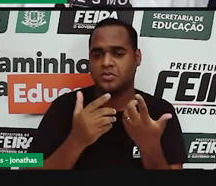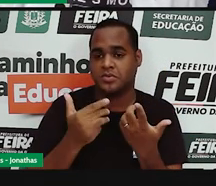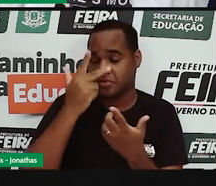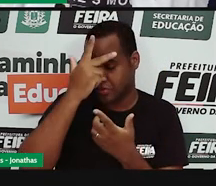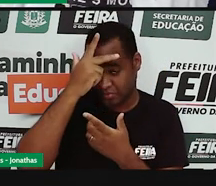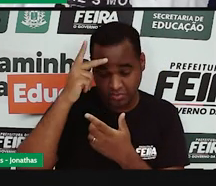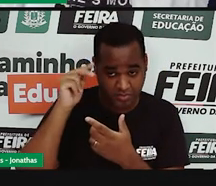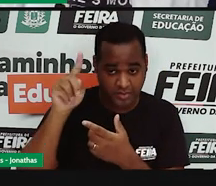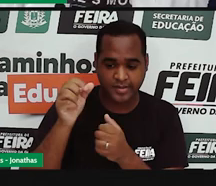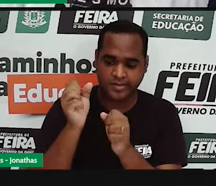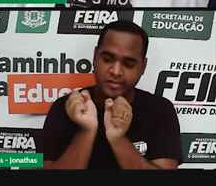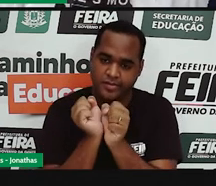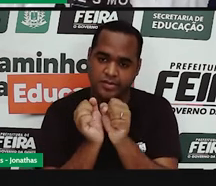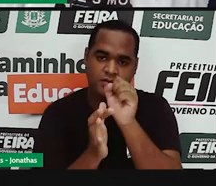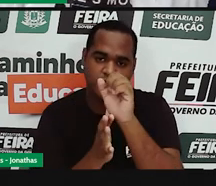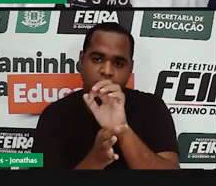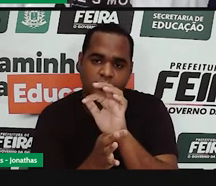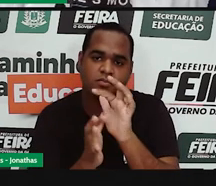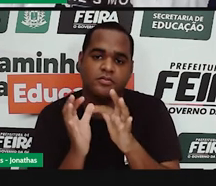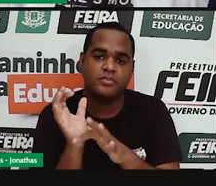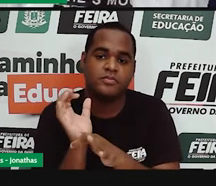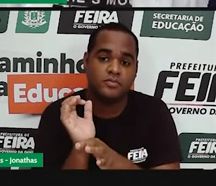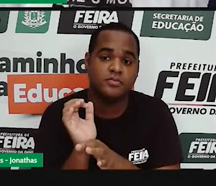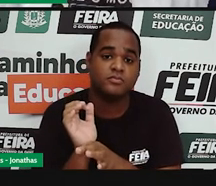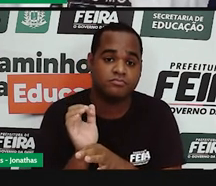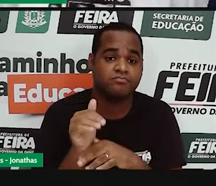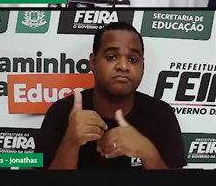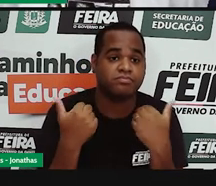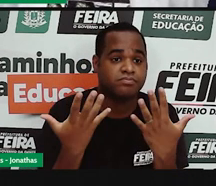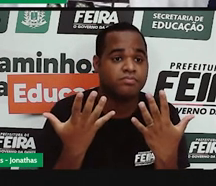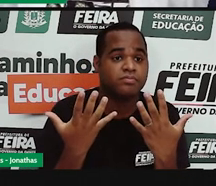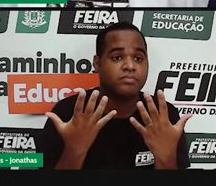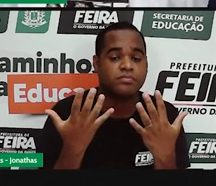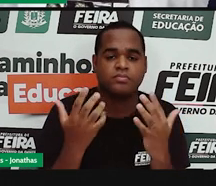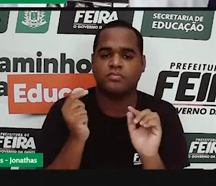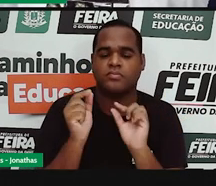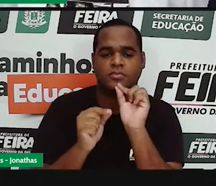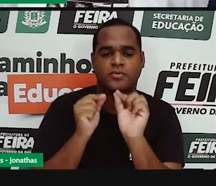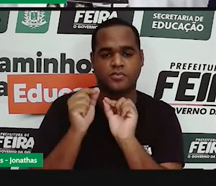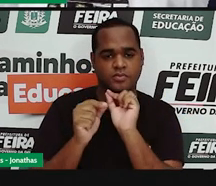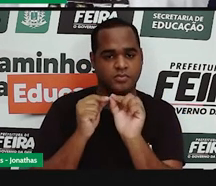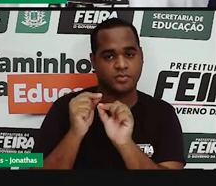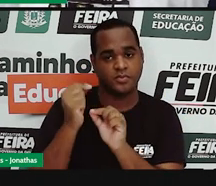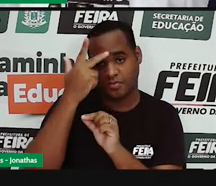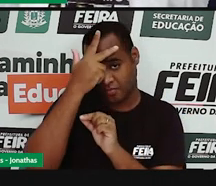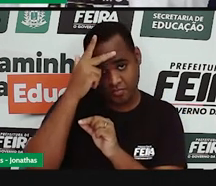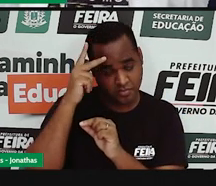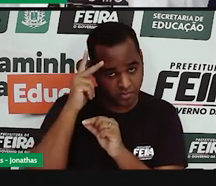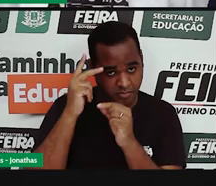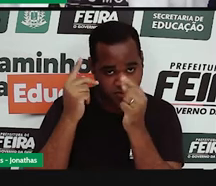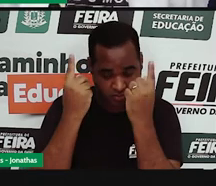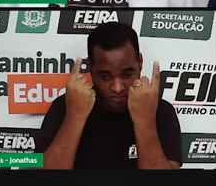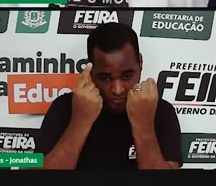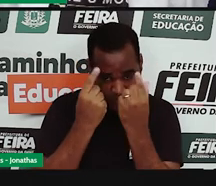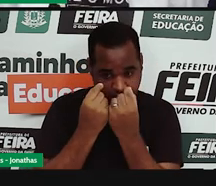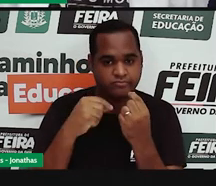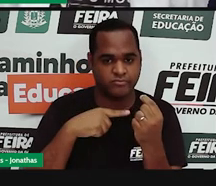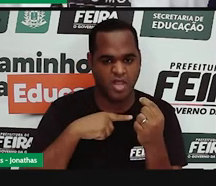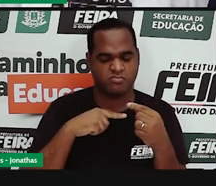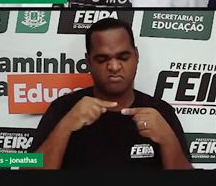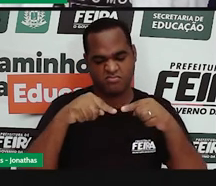por escravizados. E tipo assim, um grego possuía uma